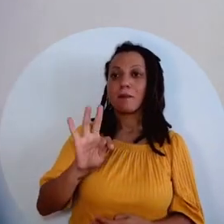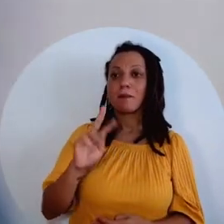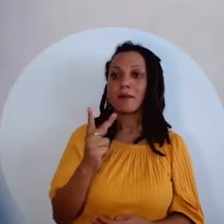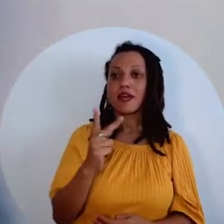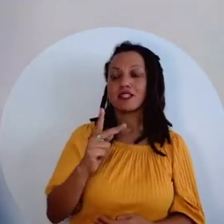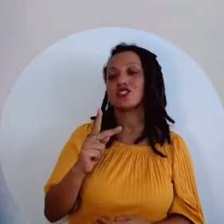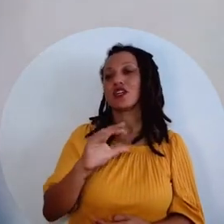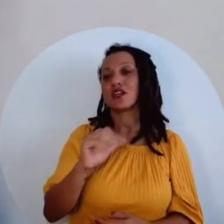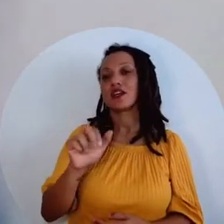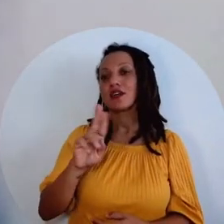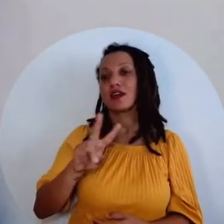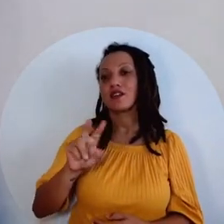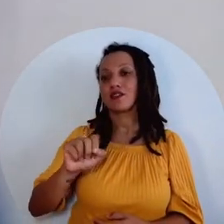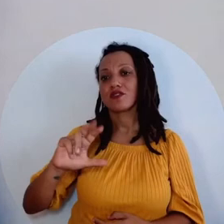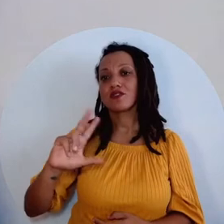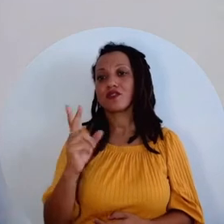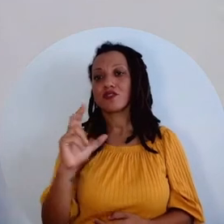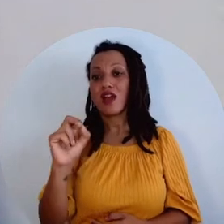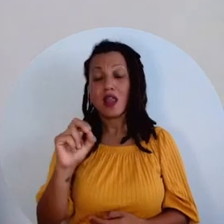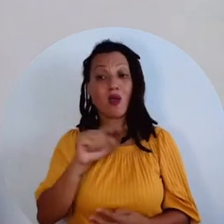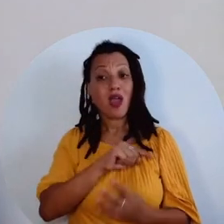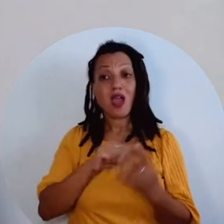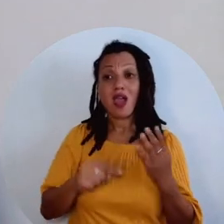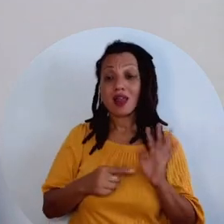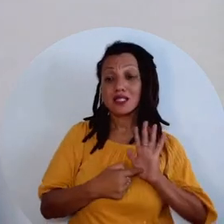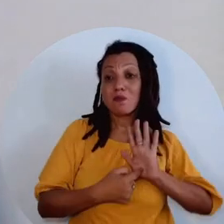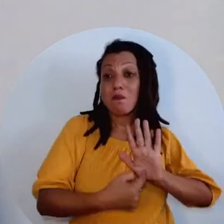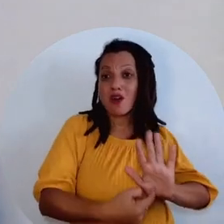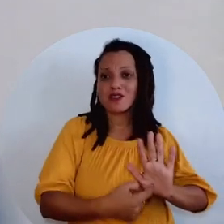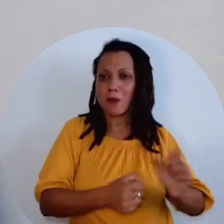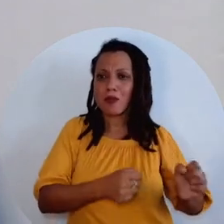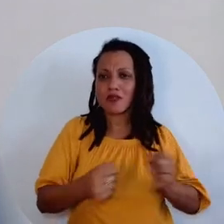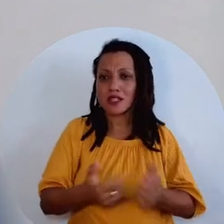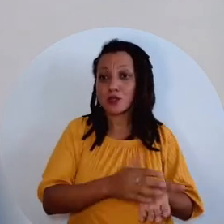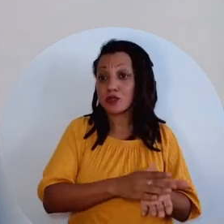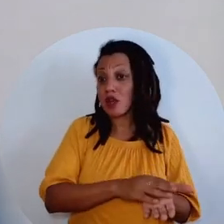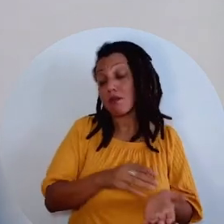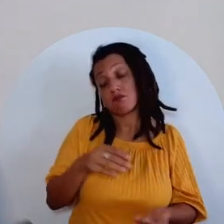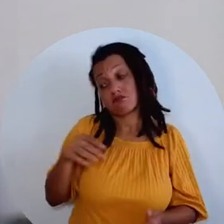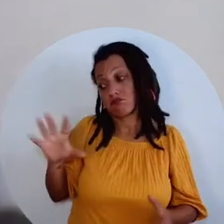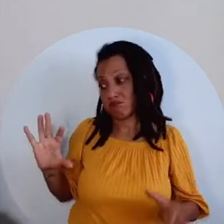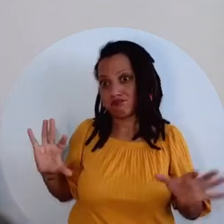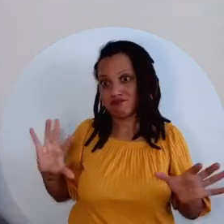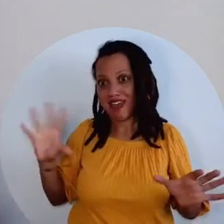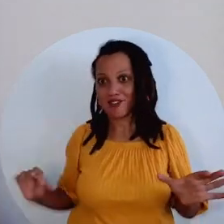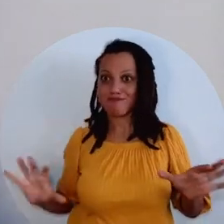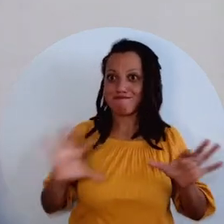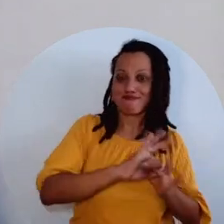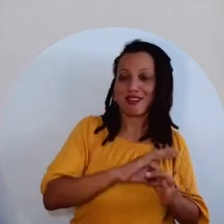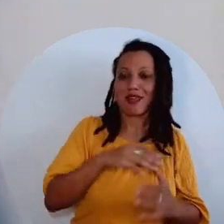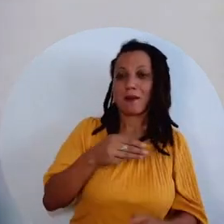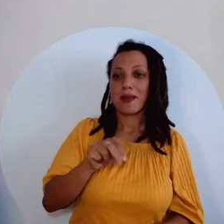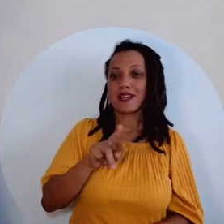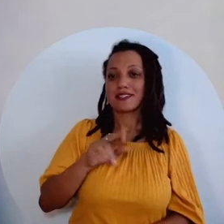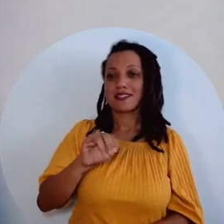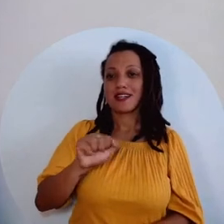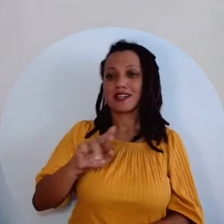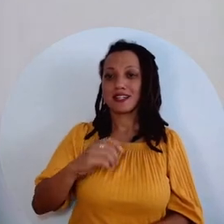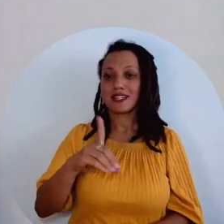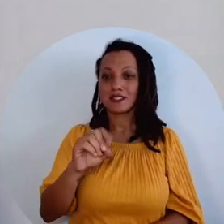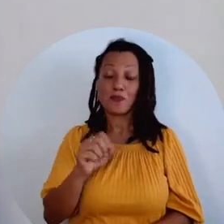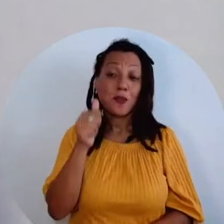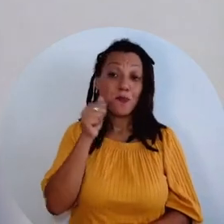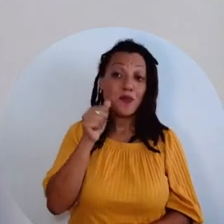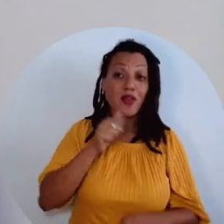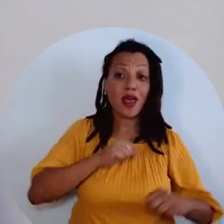que matrigestam a potência solar do samba, né? A gente pode falar da presença das mulheres no movimento negro, a